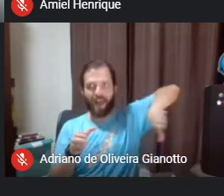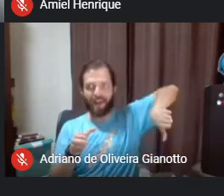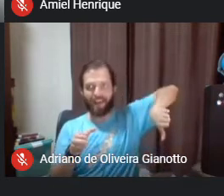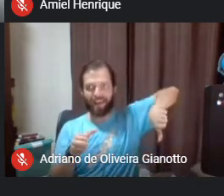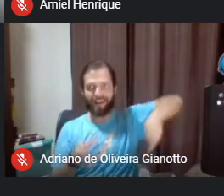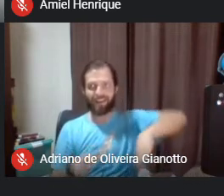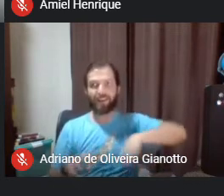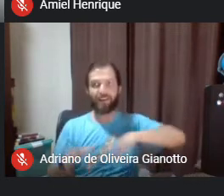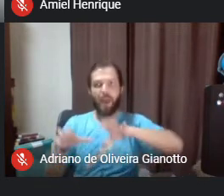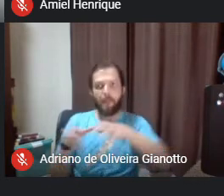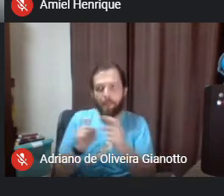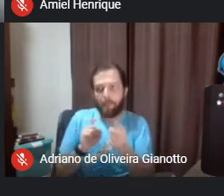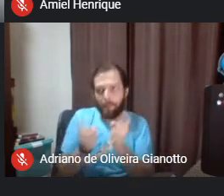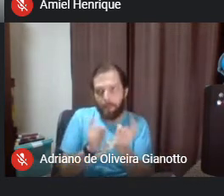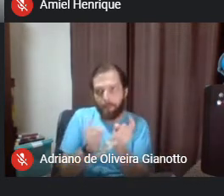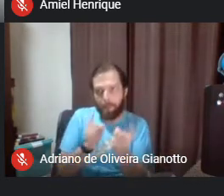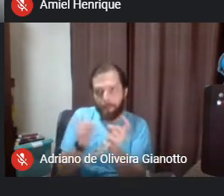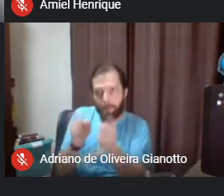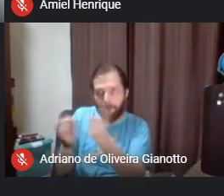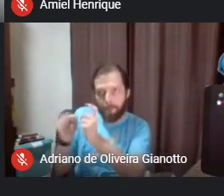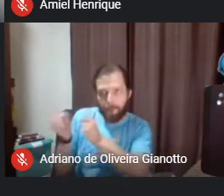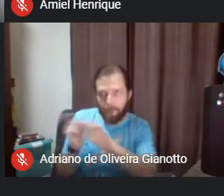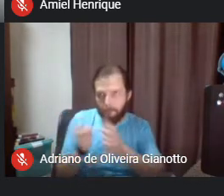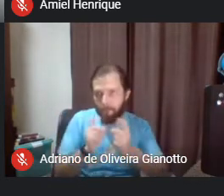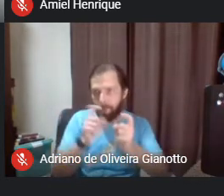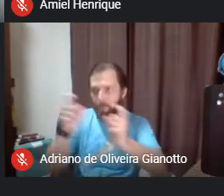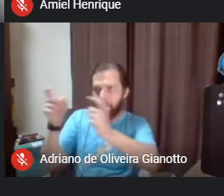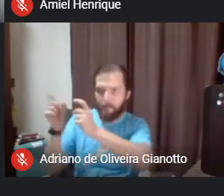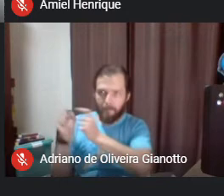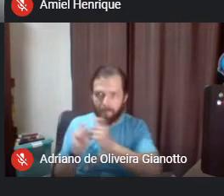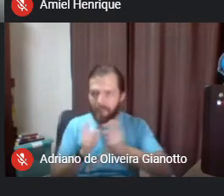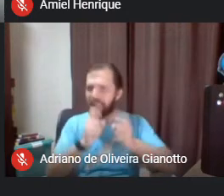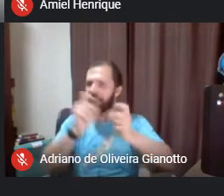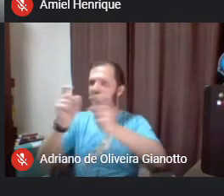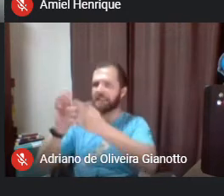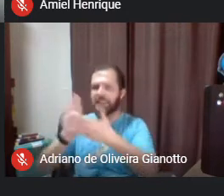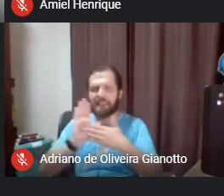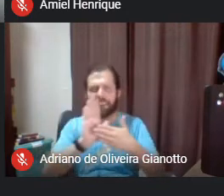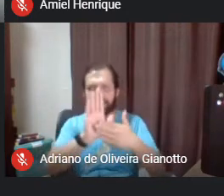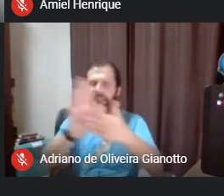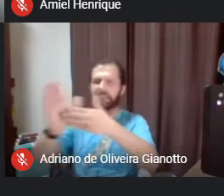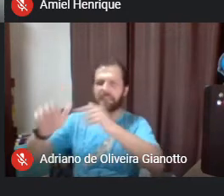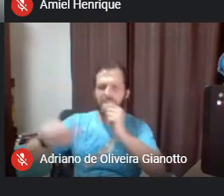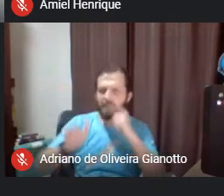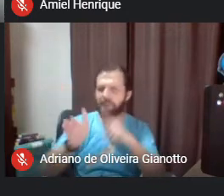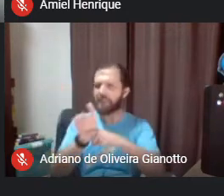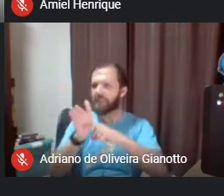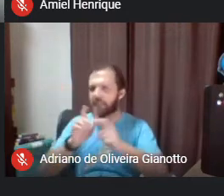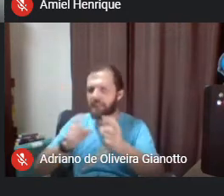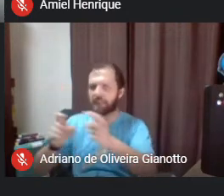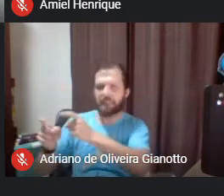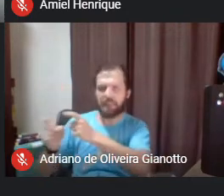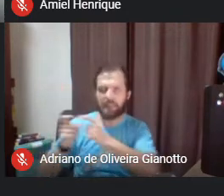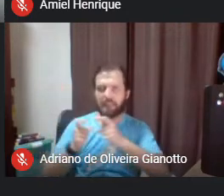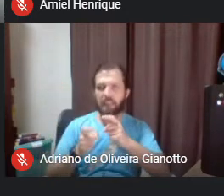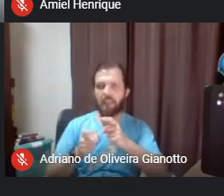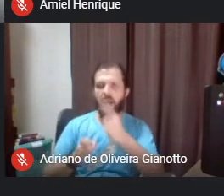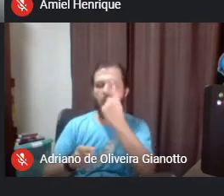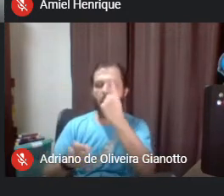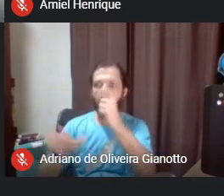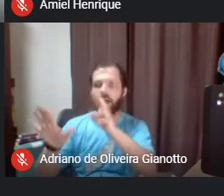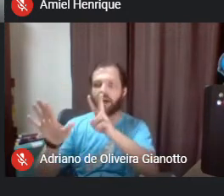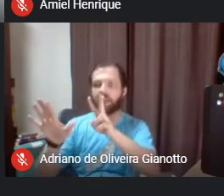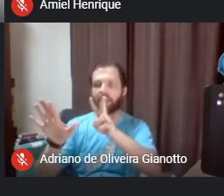só foi ouvintes, os surdos foram deixados de lado, se reuniram entre eles, se debateram